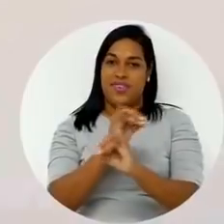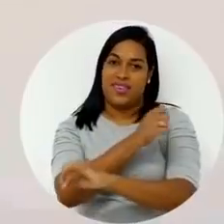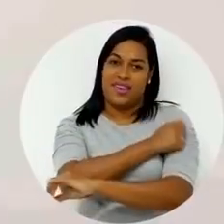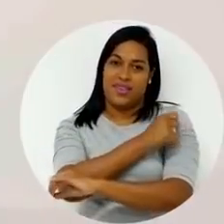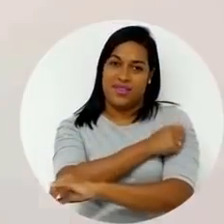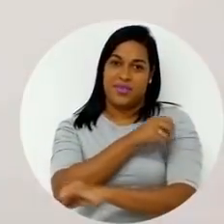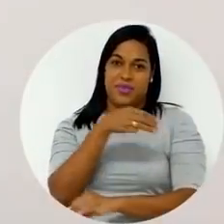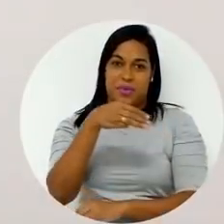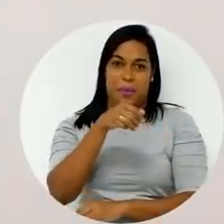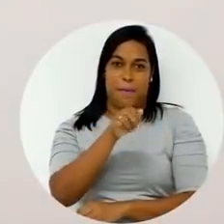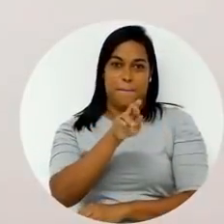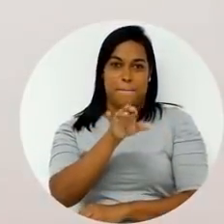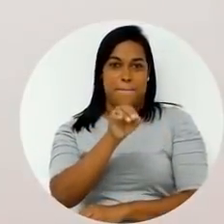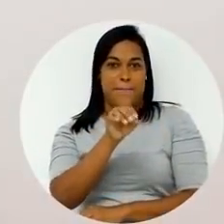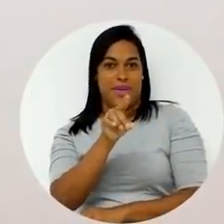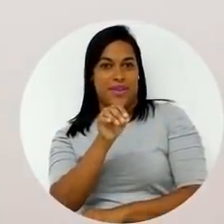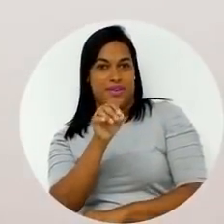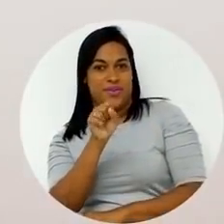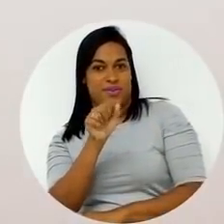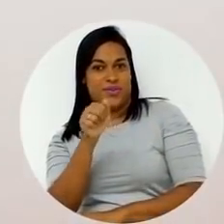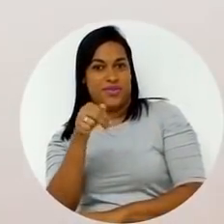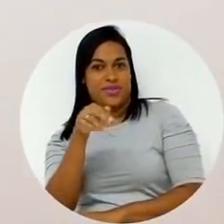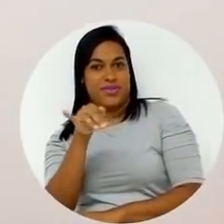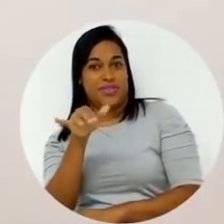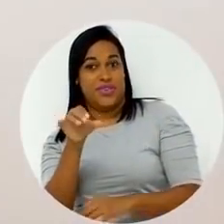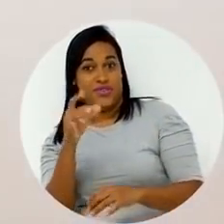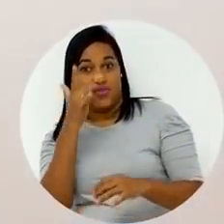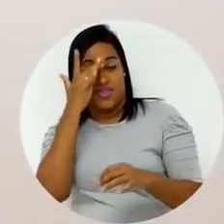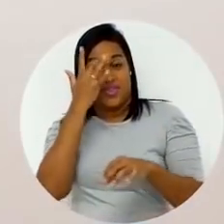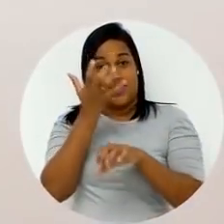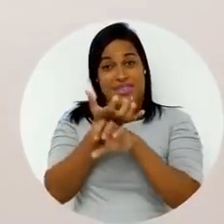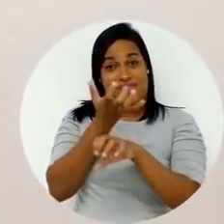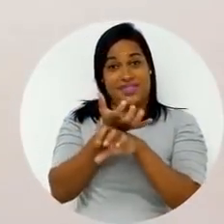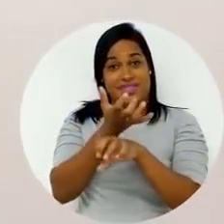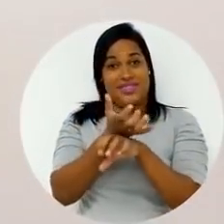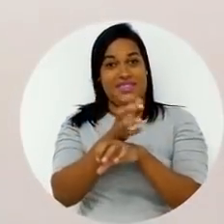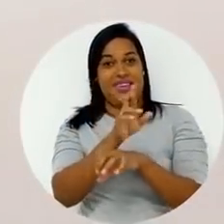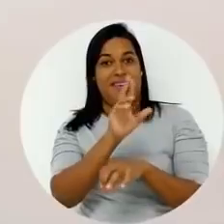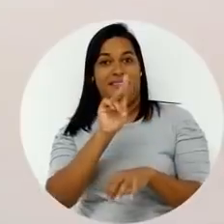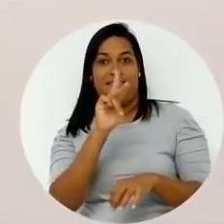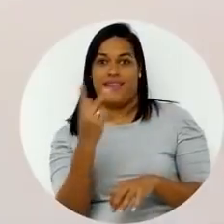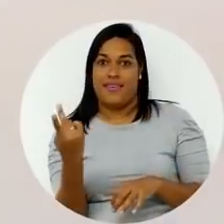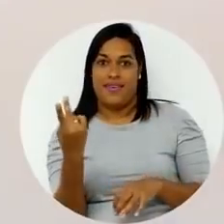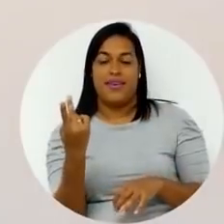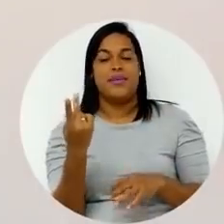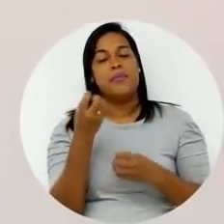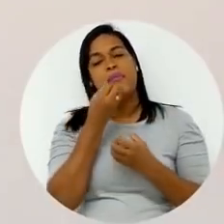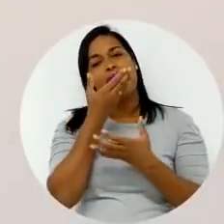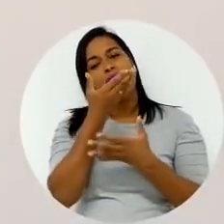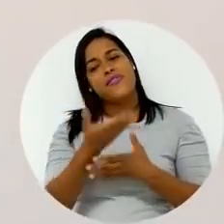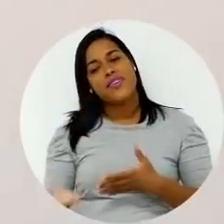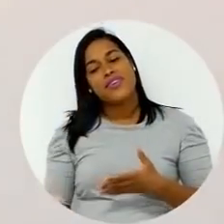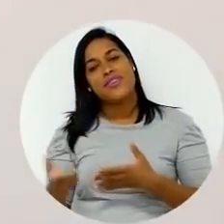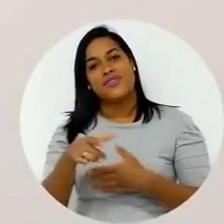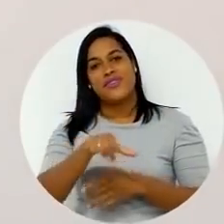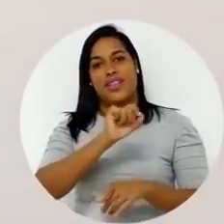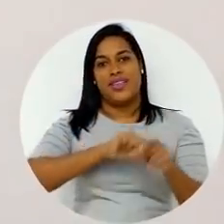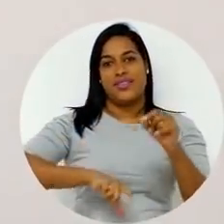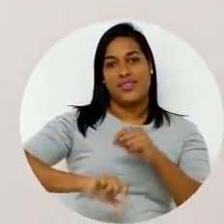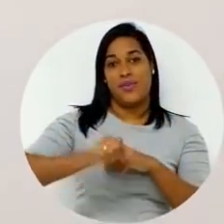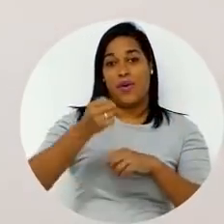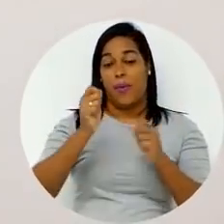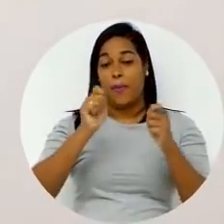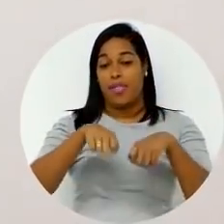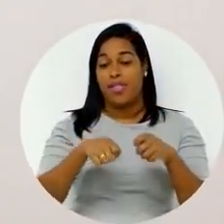Caro aluno, sou Mário dos Anjos, facilitador da disciplina de recrutamento e seleção. Sejam bem-vindos à competência